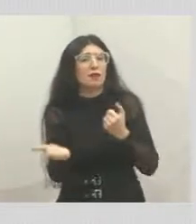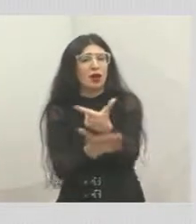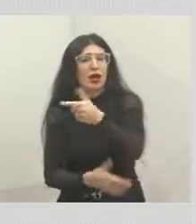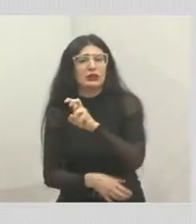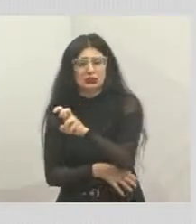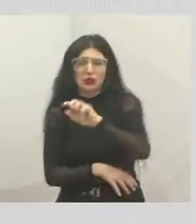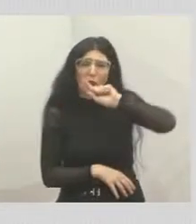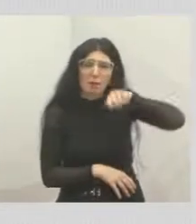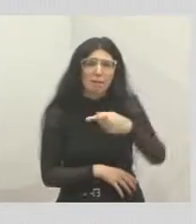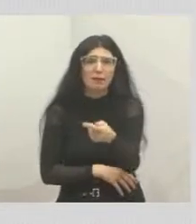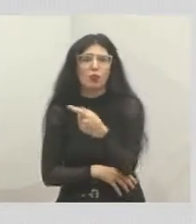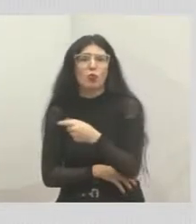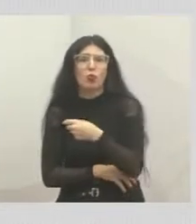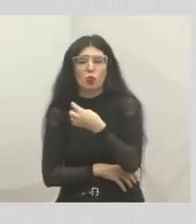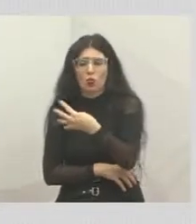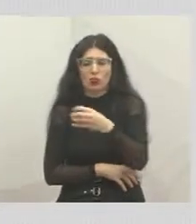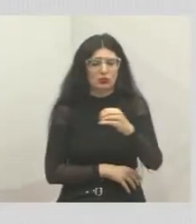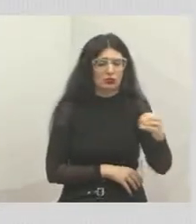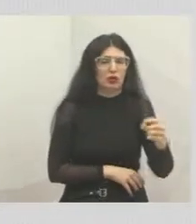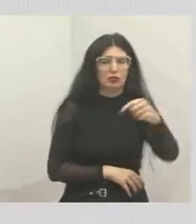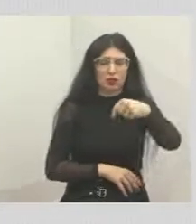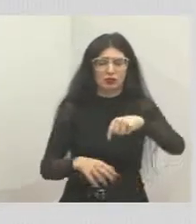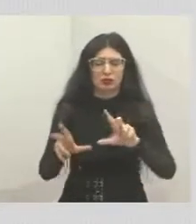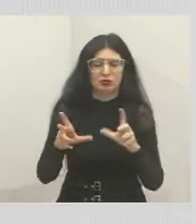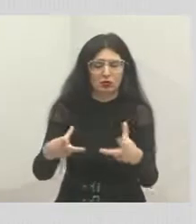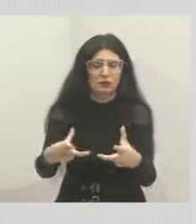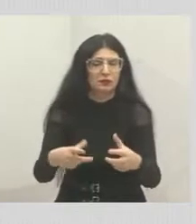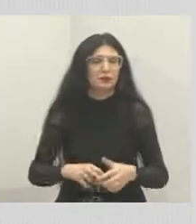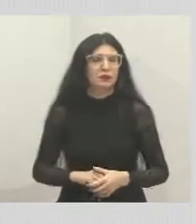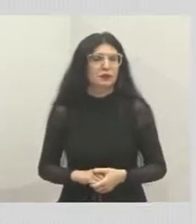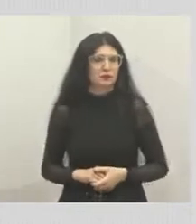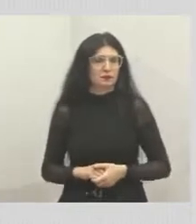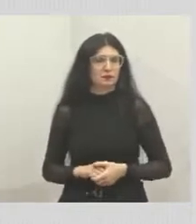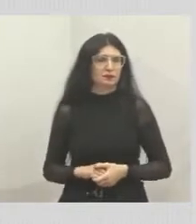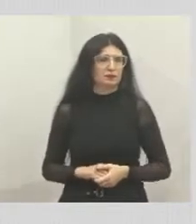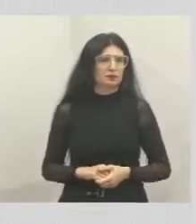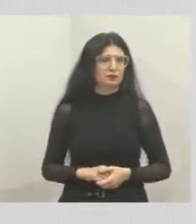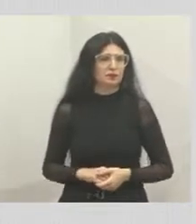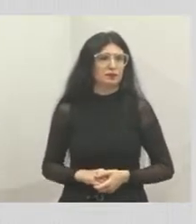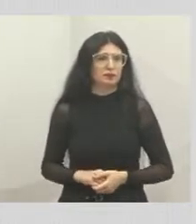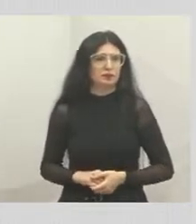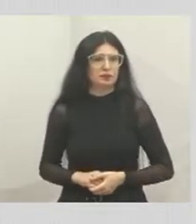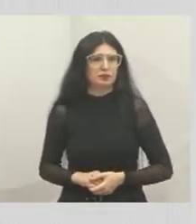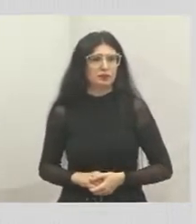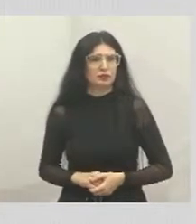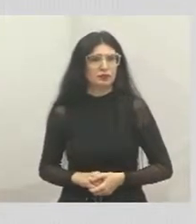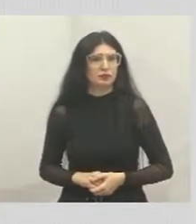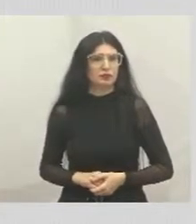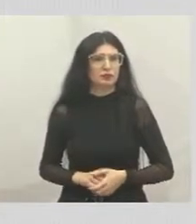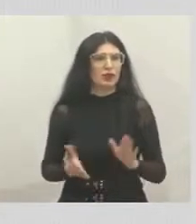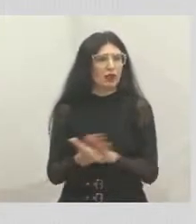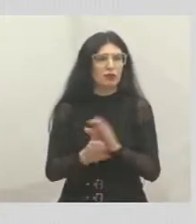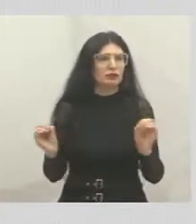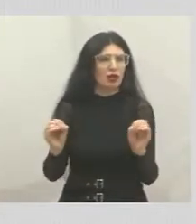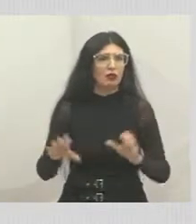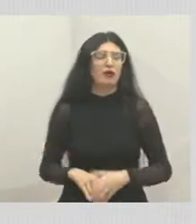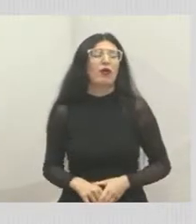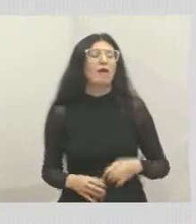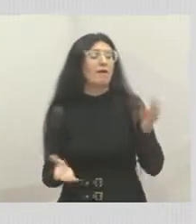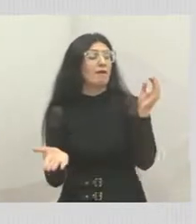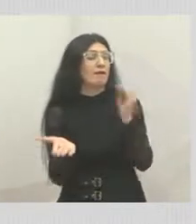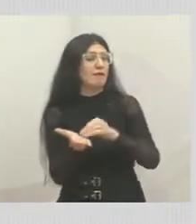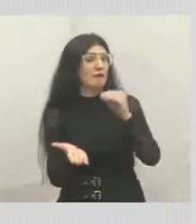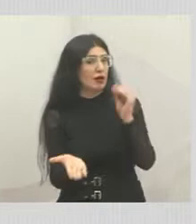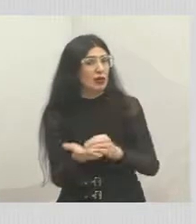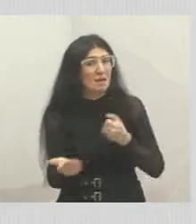Câmara Poder Legislativo. Interorçamentário não ocorreu e o total de restos a pagar